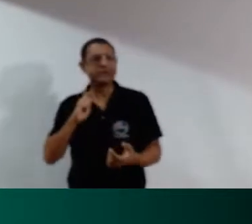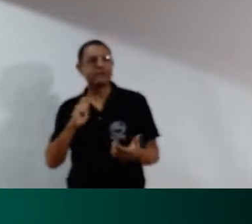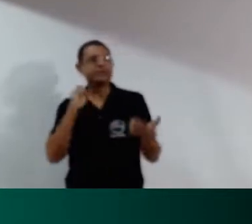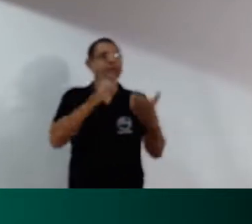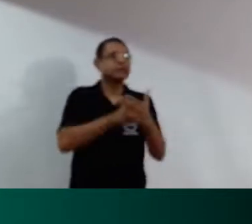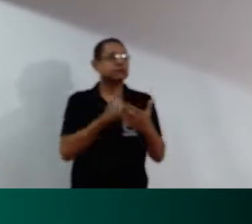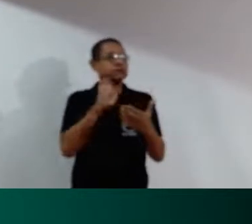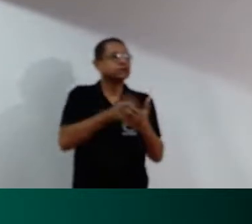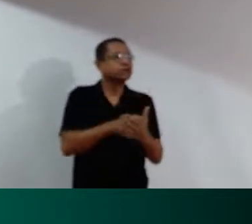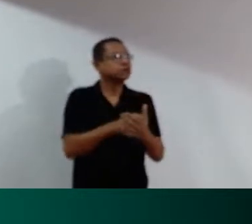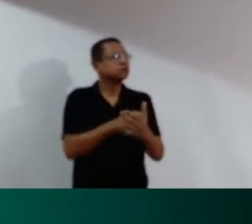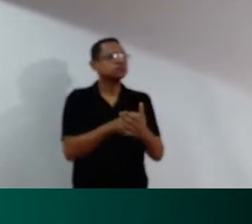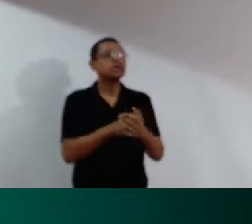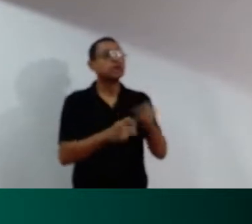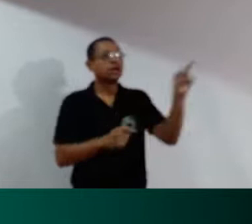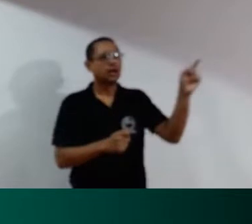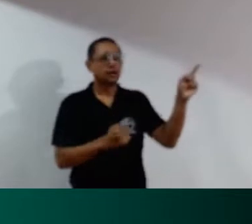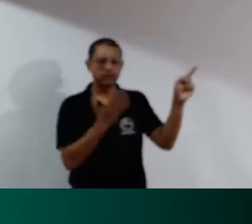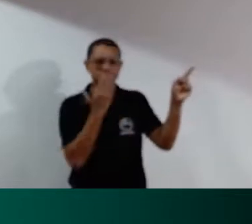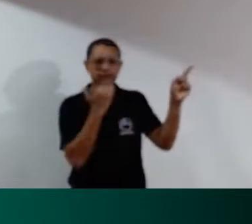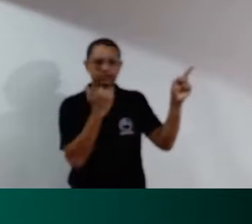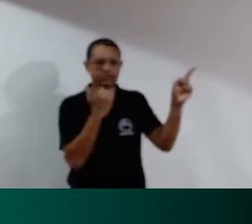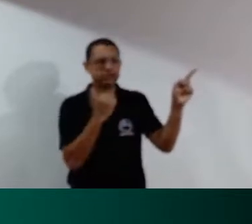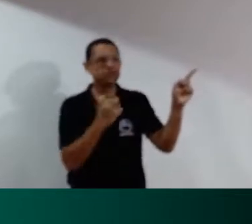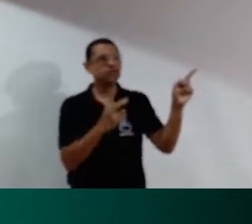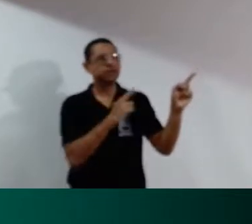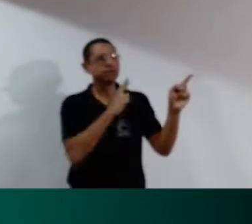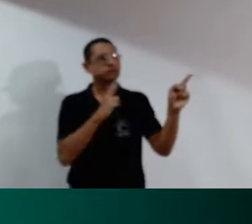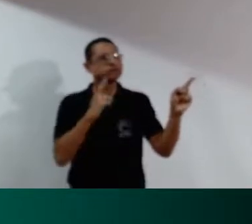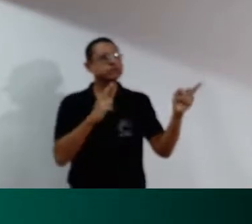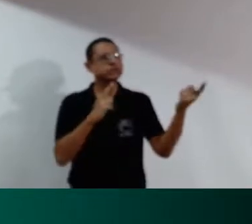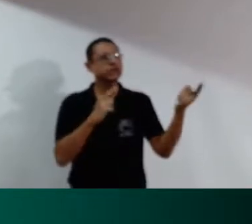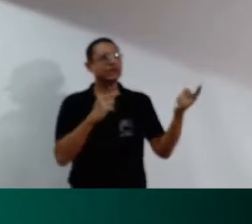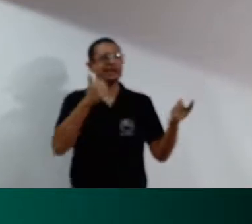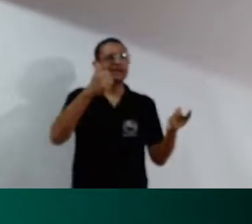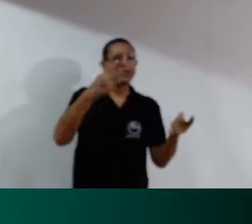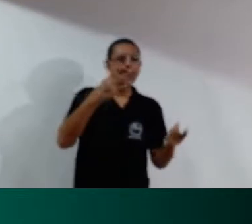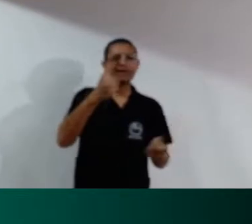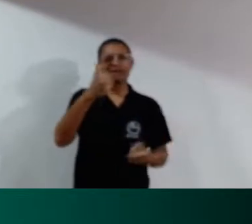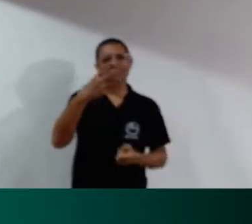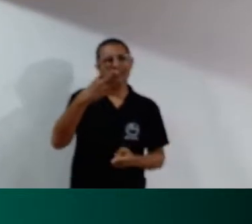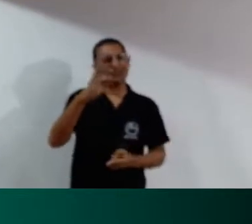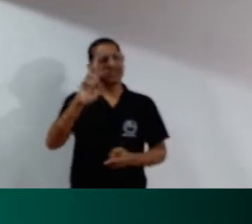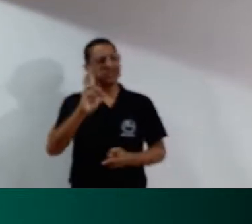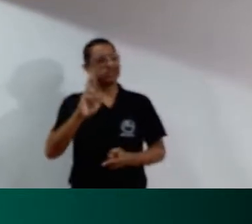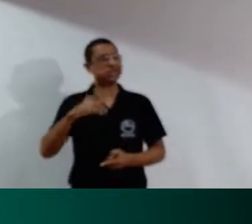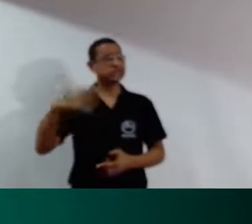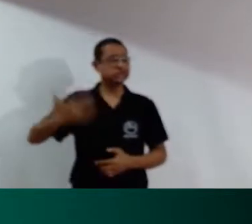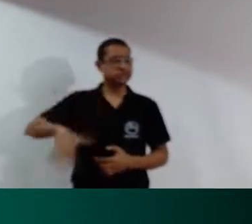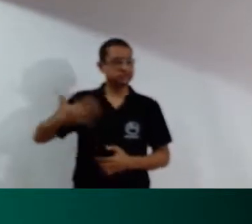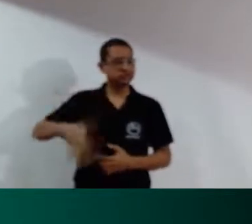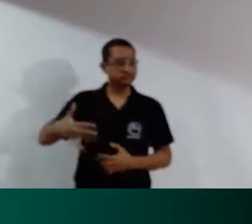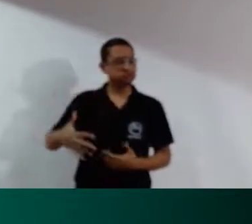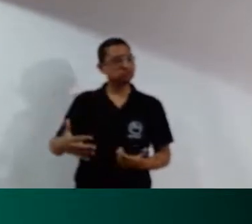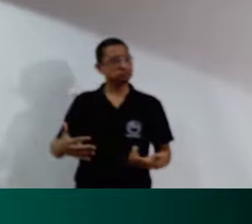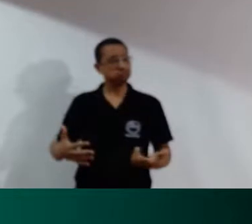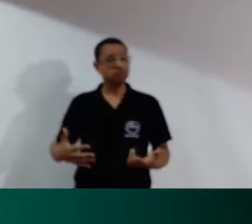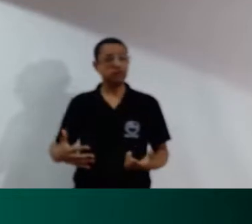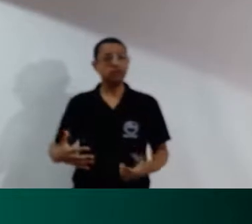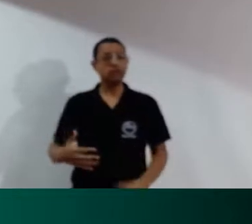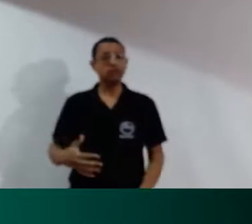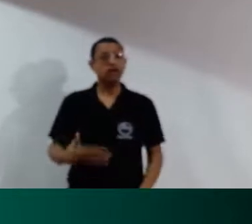de 13 14 pontos né então a luta do Estudante deve ser é a mesma luta